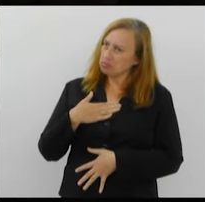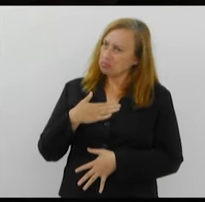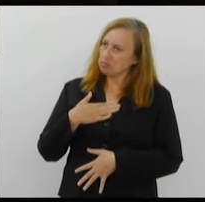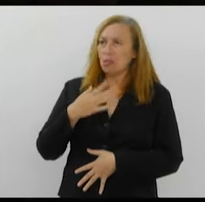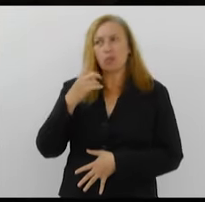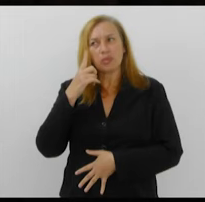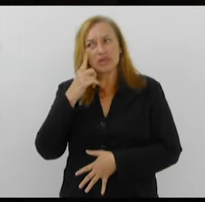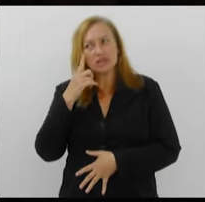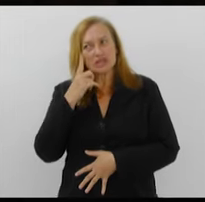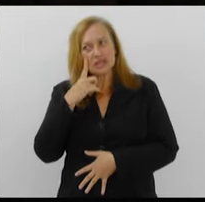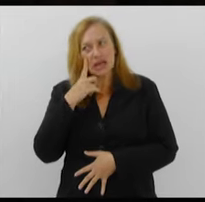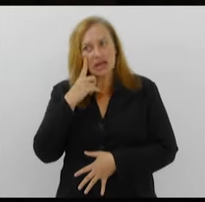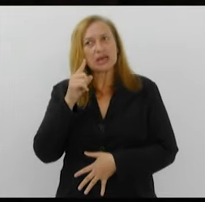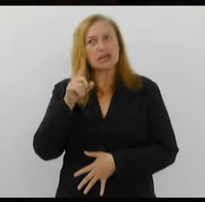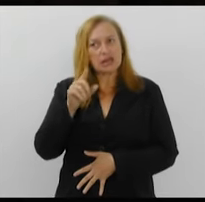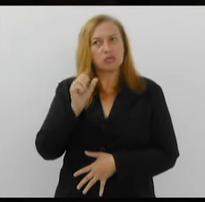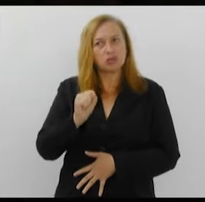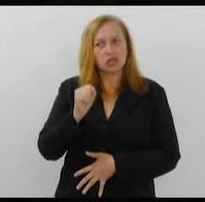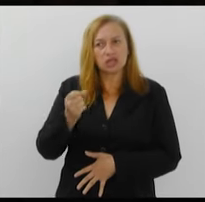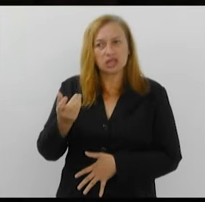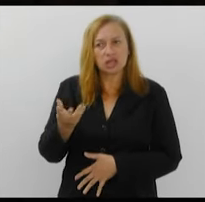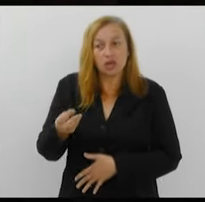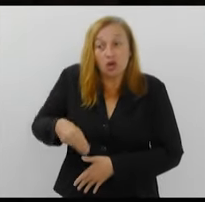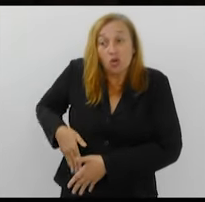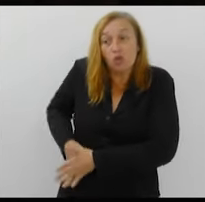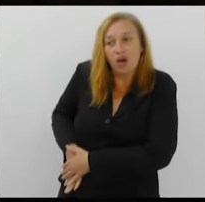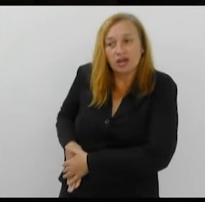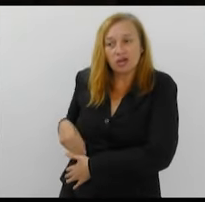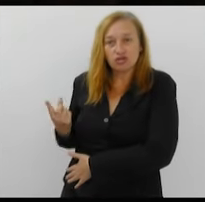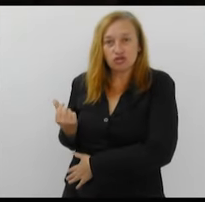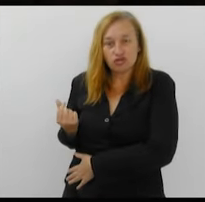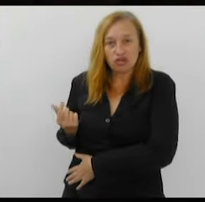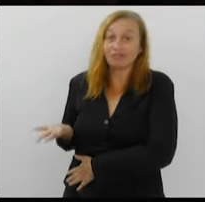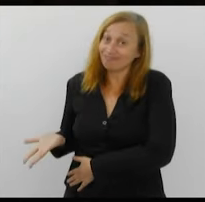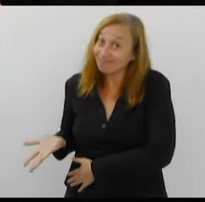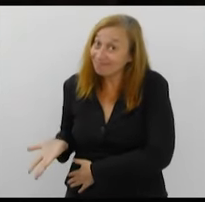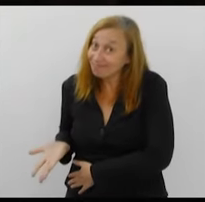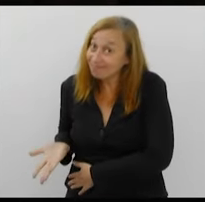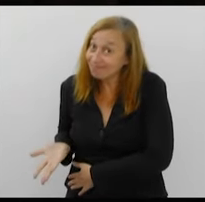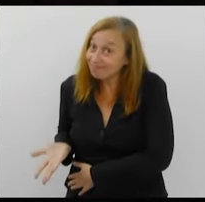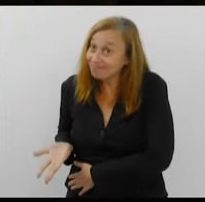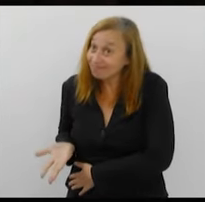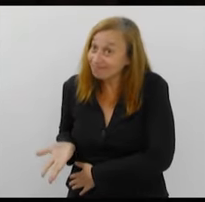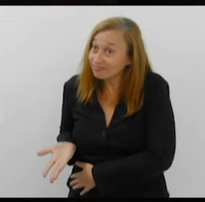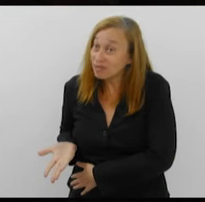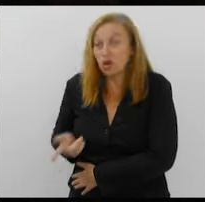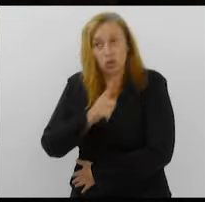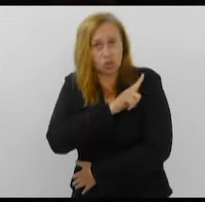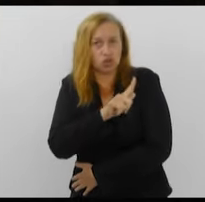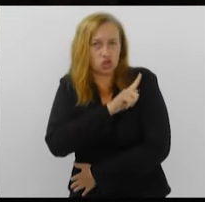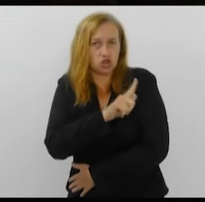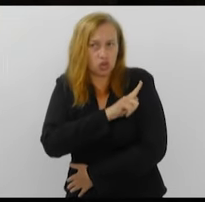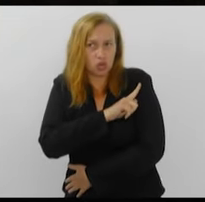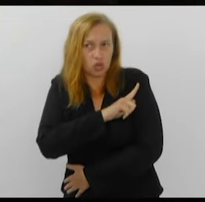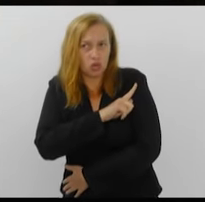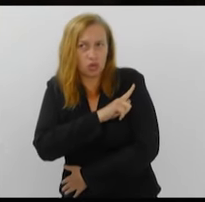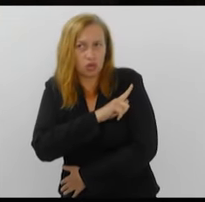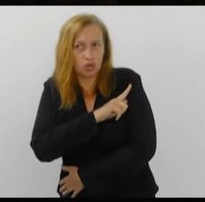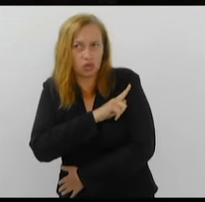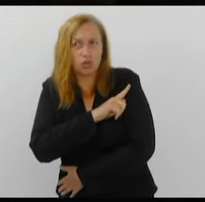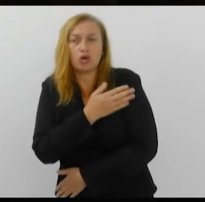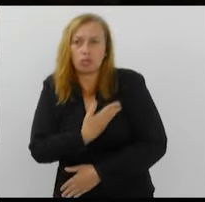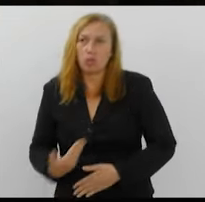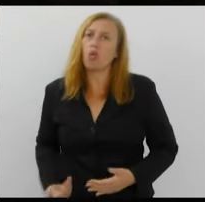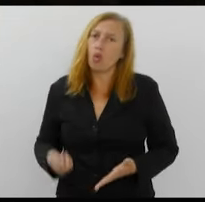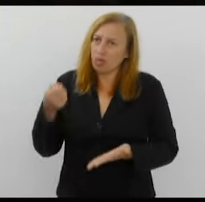divagações de que ele poderia ter embolsado esse dinheiro ou não. Ora, o gestor público tem a obrigação de